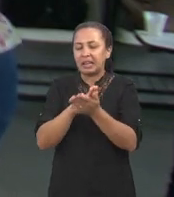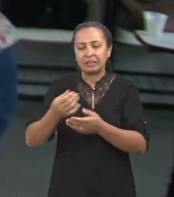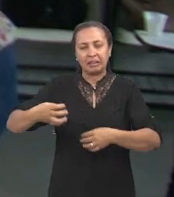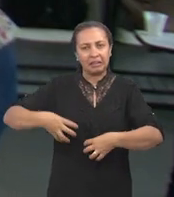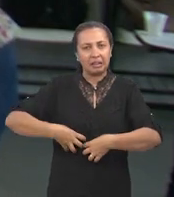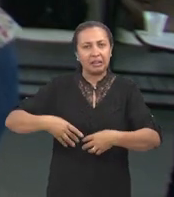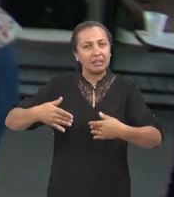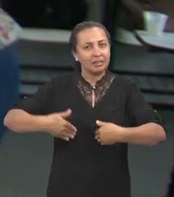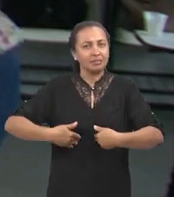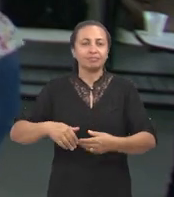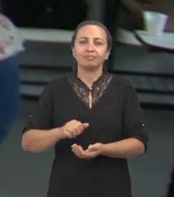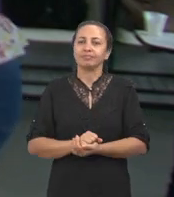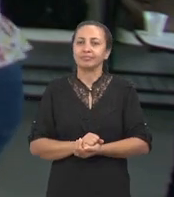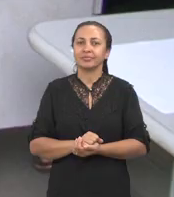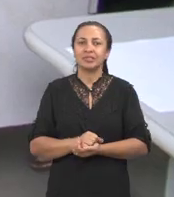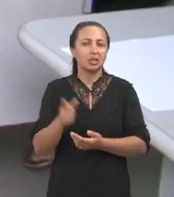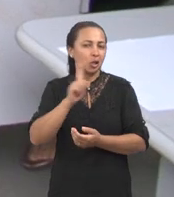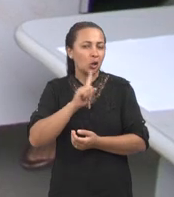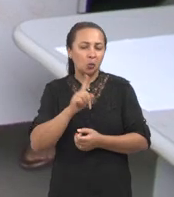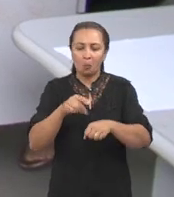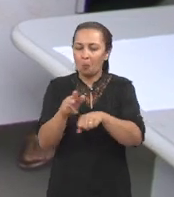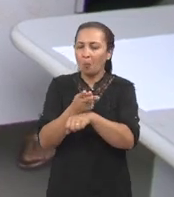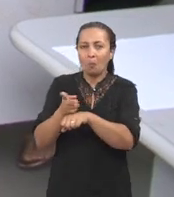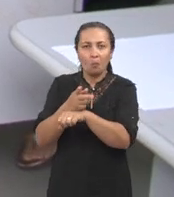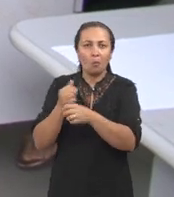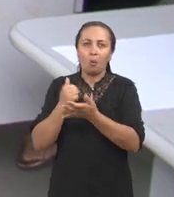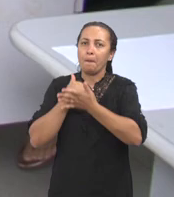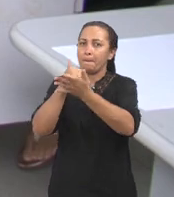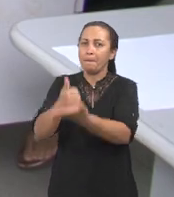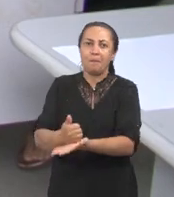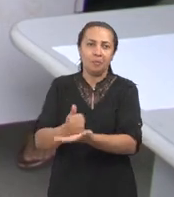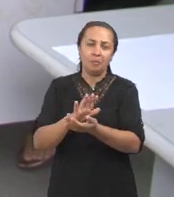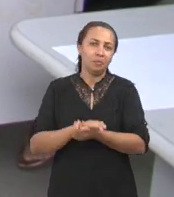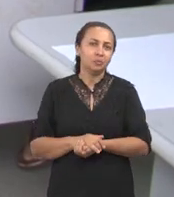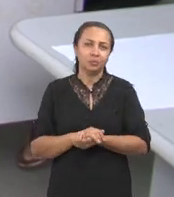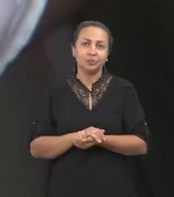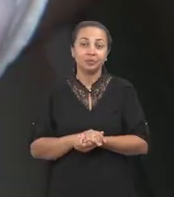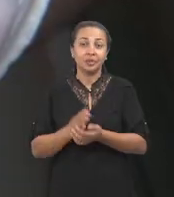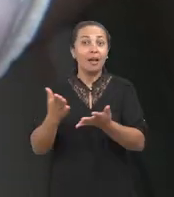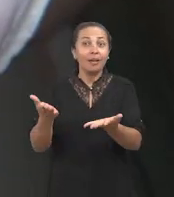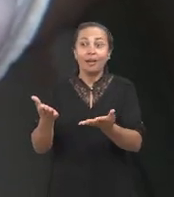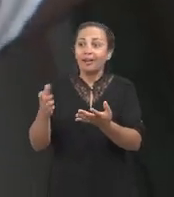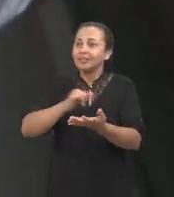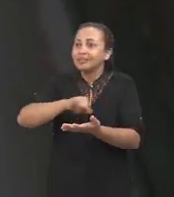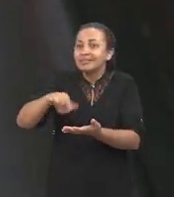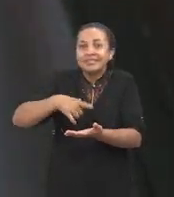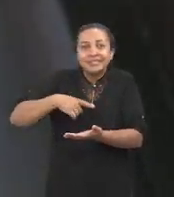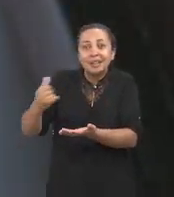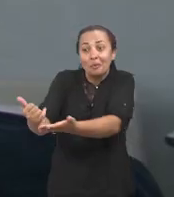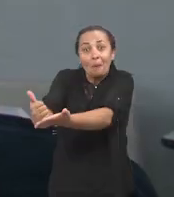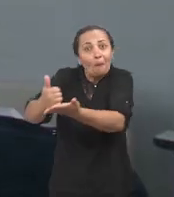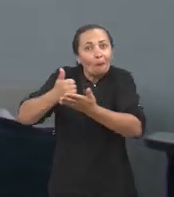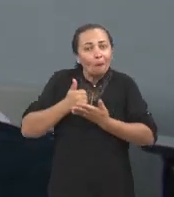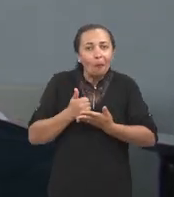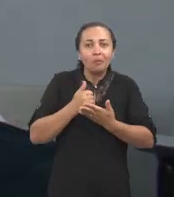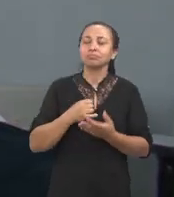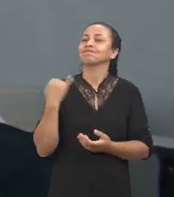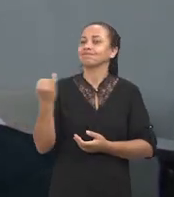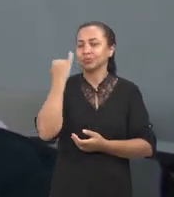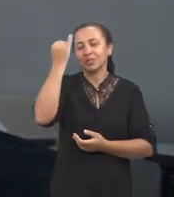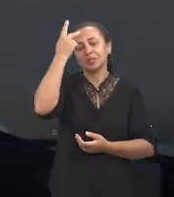que esteja precisando né não procura esse tipo de apoio e assim esse apoio vindo até o quartel